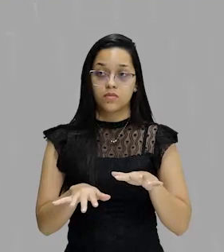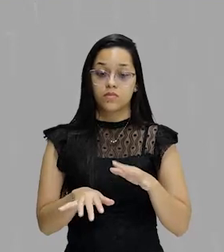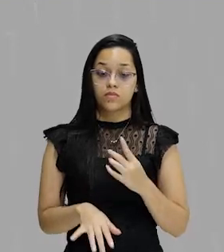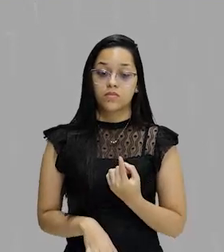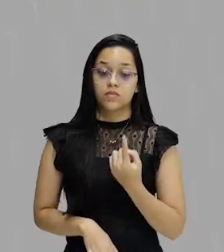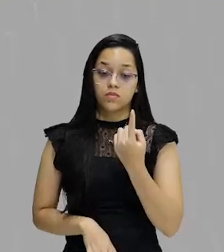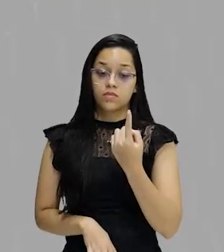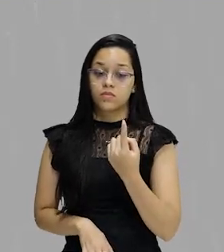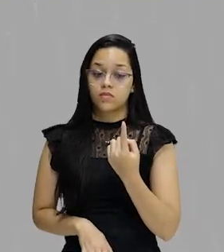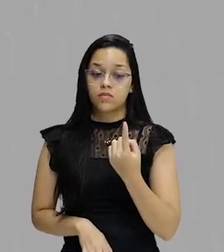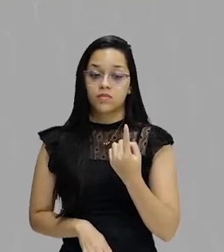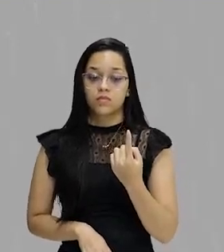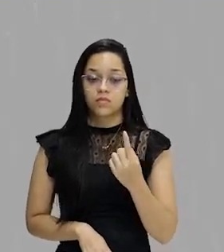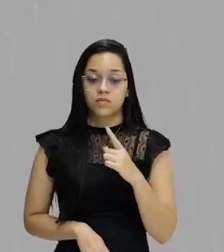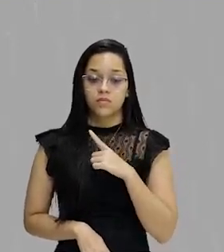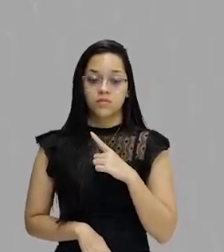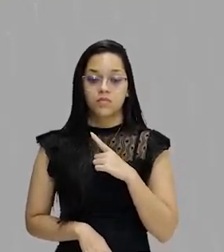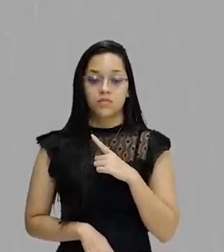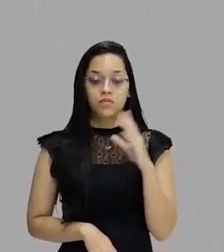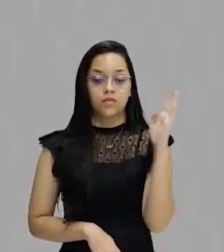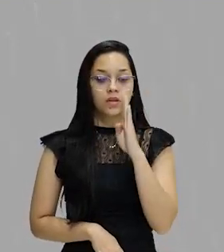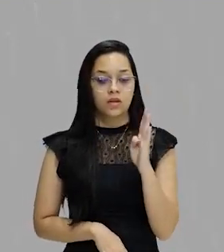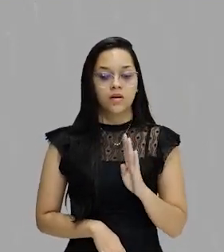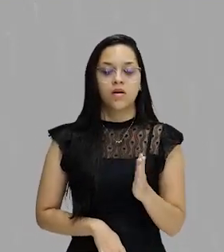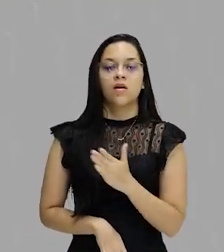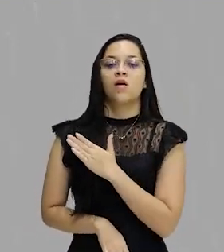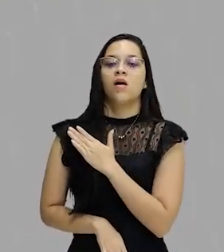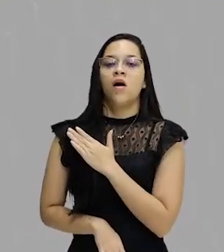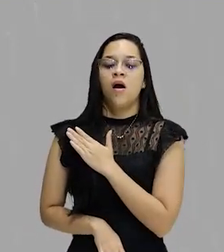uma das ideologias é a ideologia nacionalista.